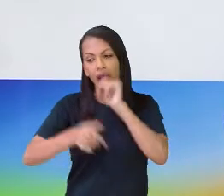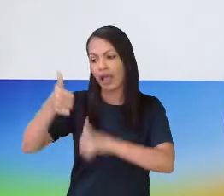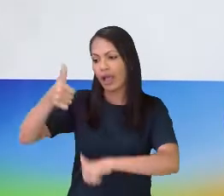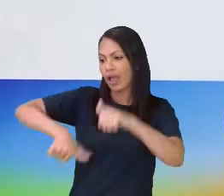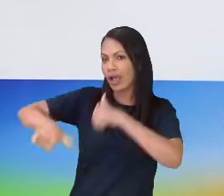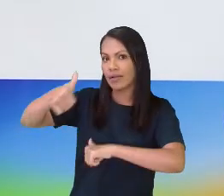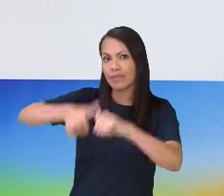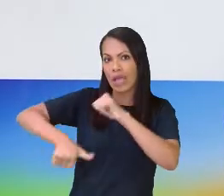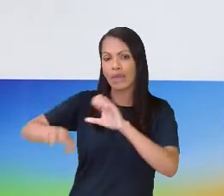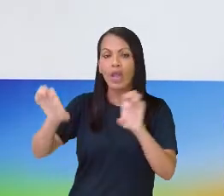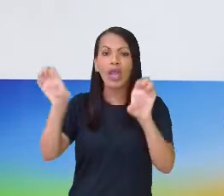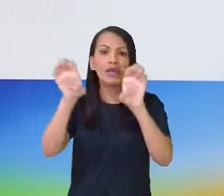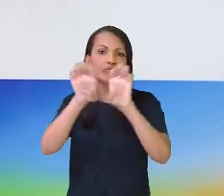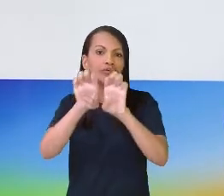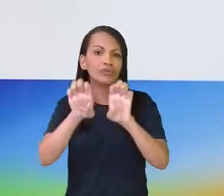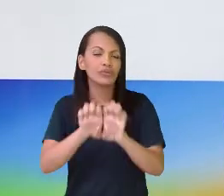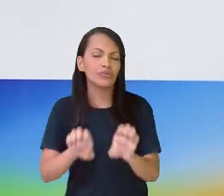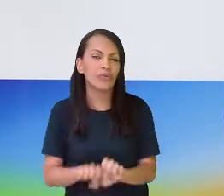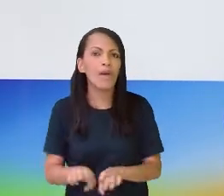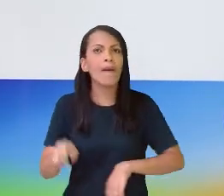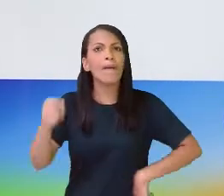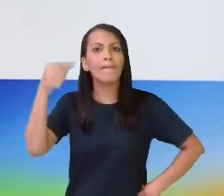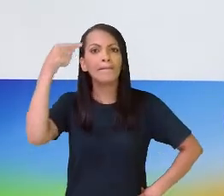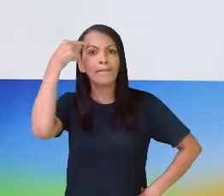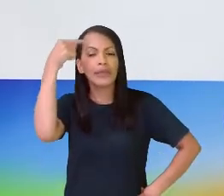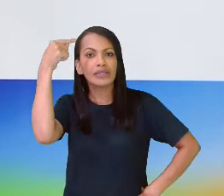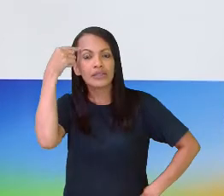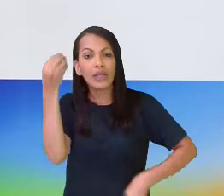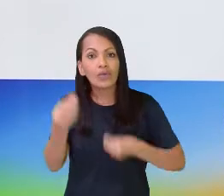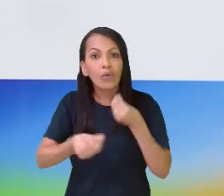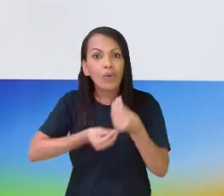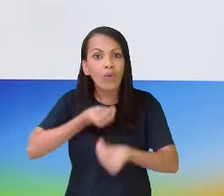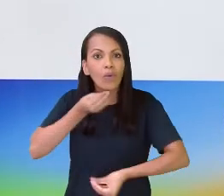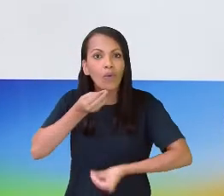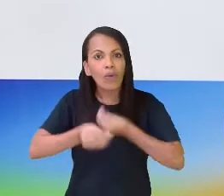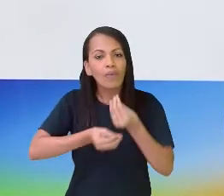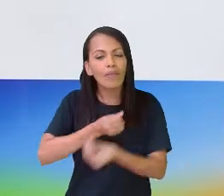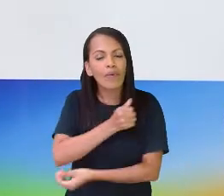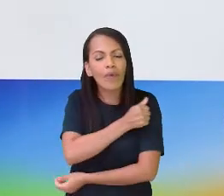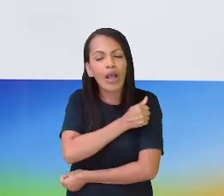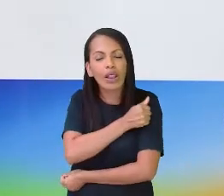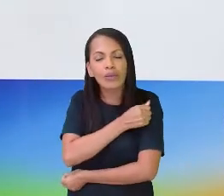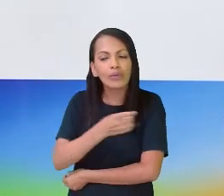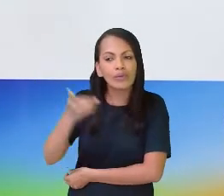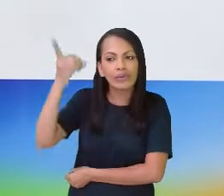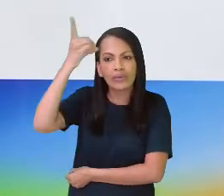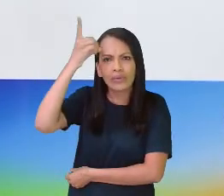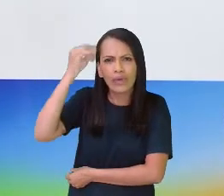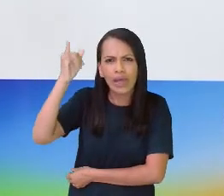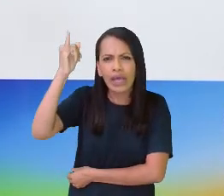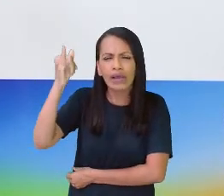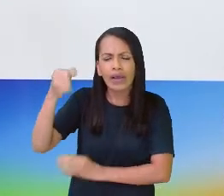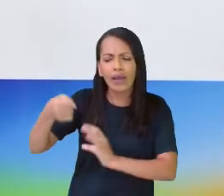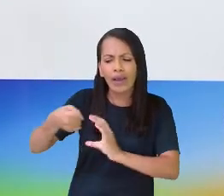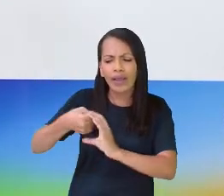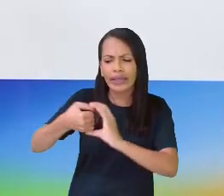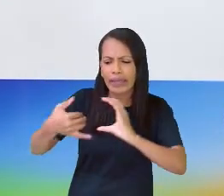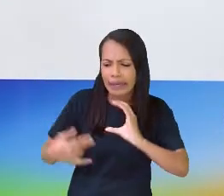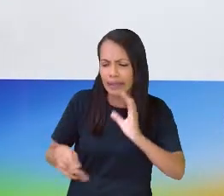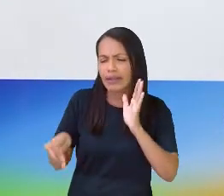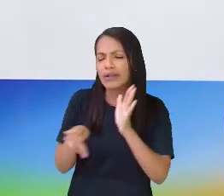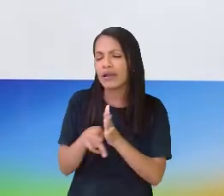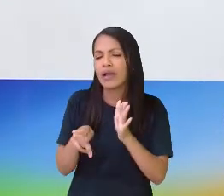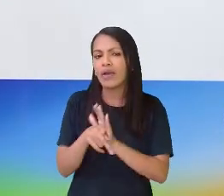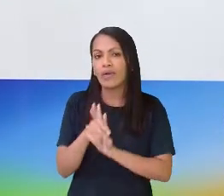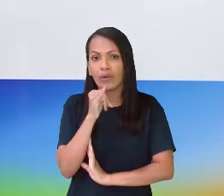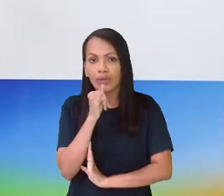seja estruturado pensando nessas demandas, né? Pensando nessas características. Então, se a gente fala que o processo